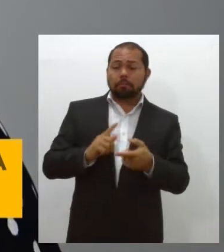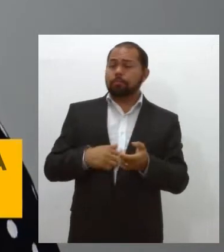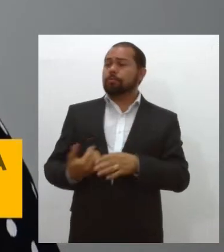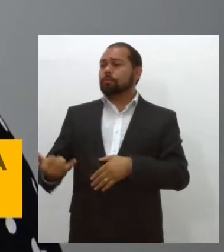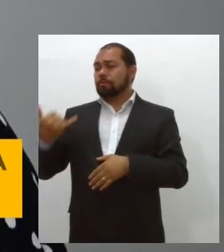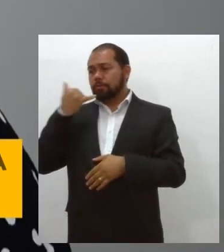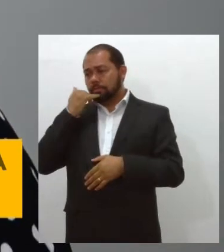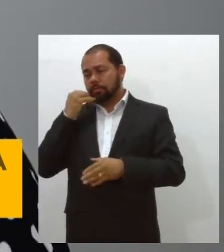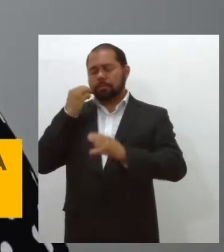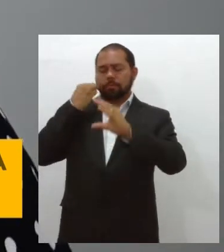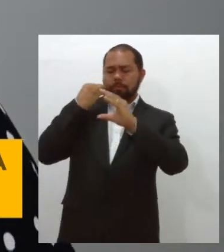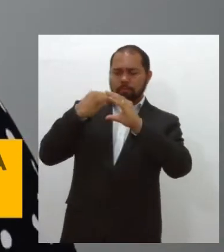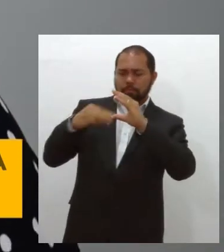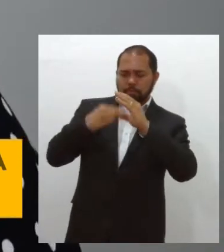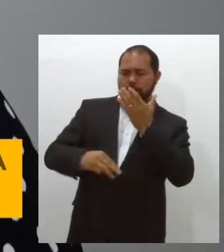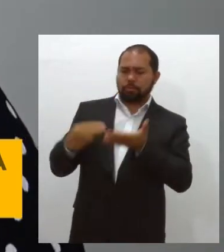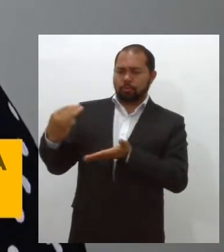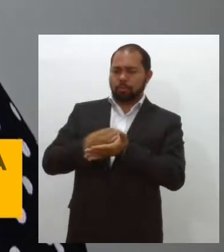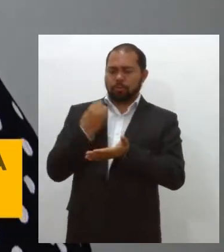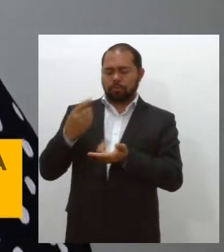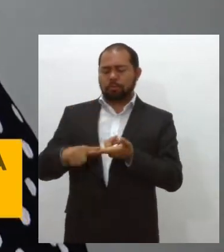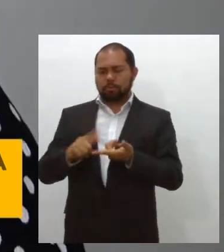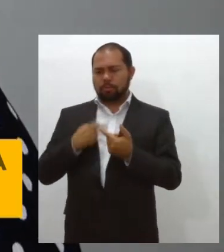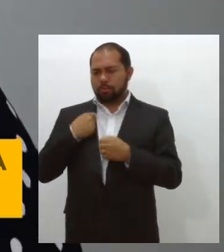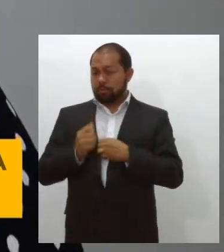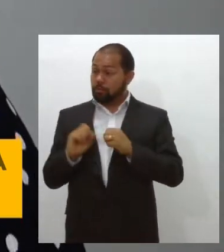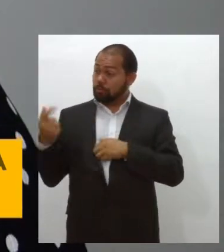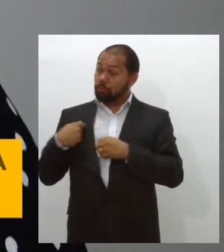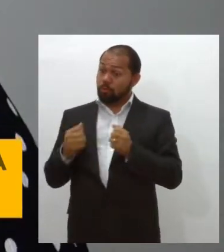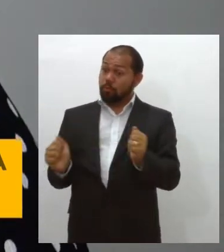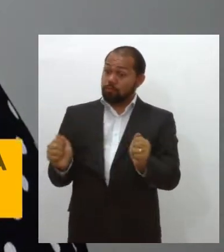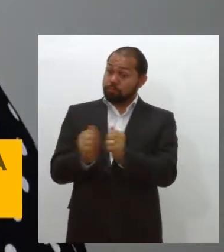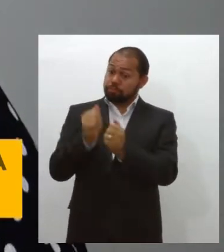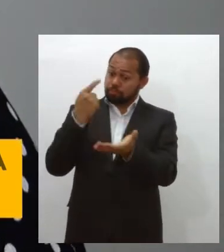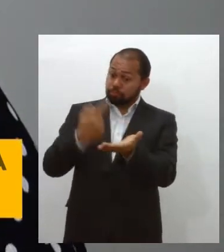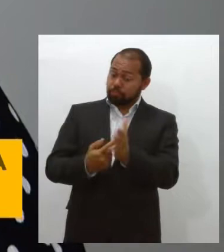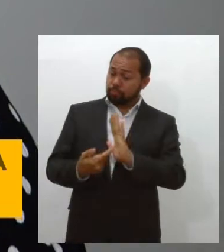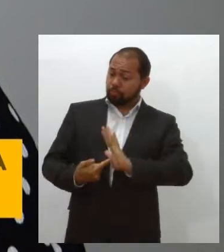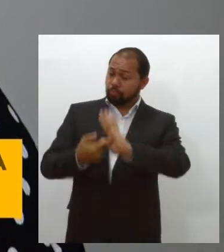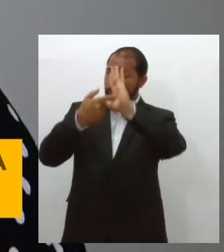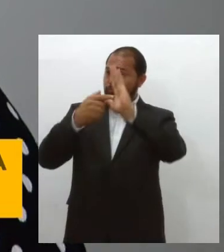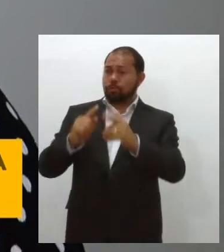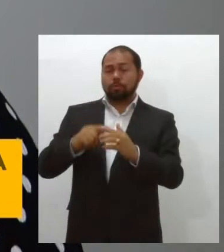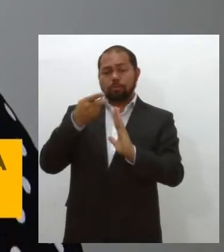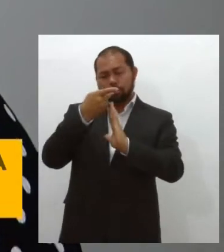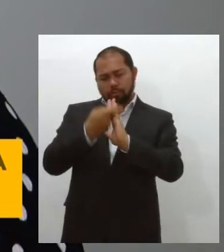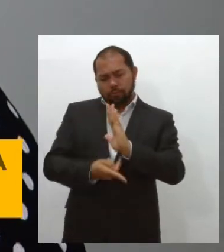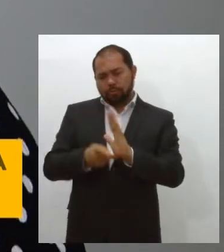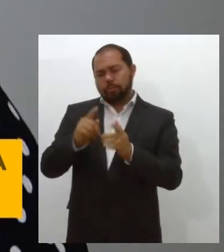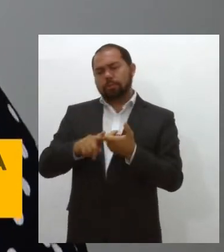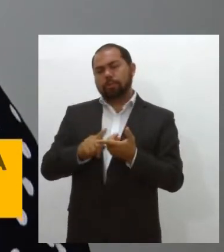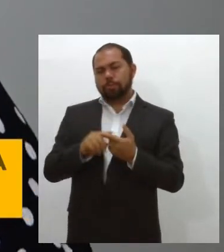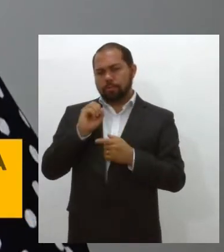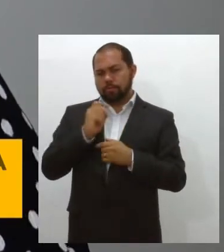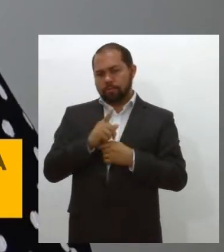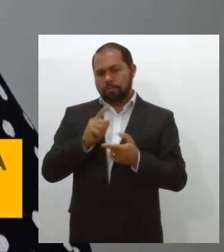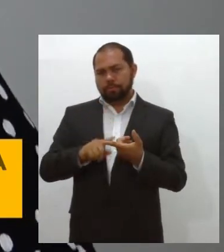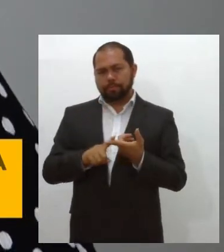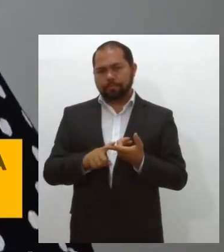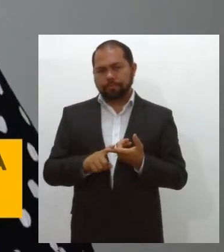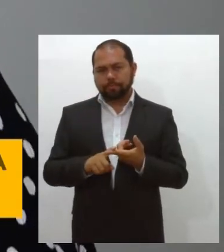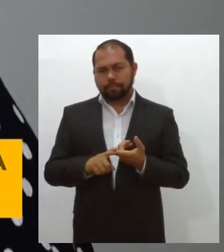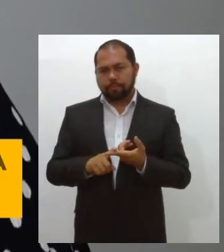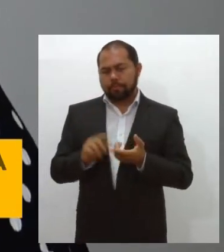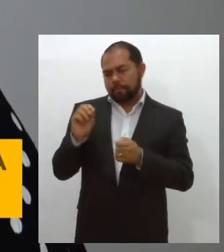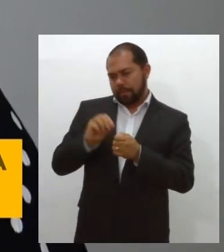Legislativo no Palácio Fausto Cardoso, iremos até vocês, apresentamos o projeto, tá? E aí